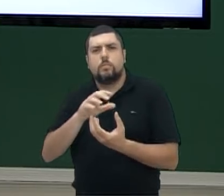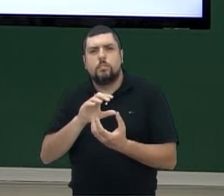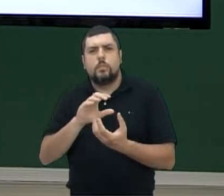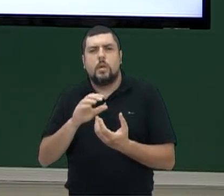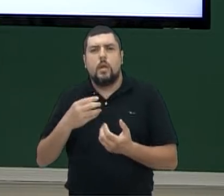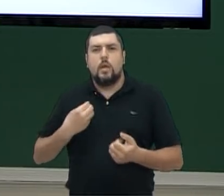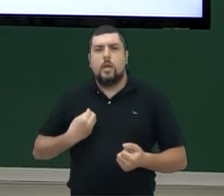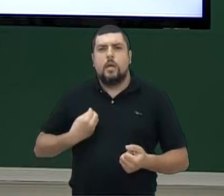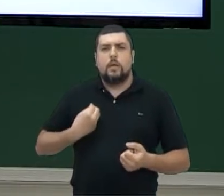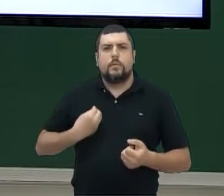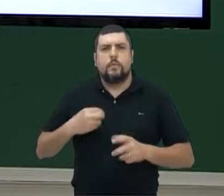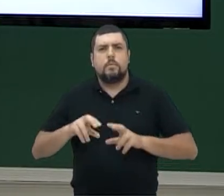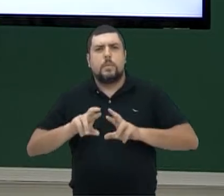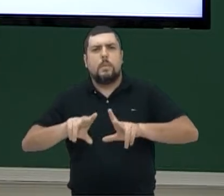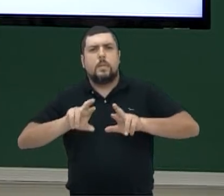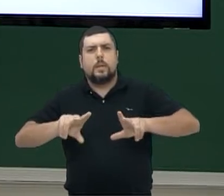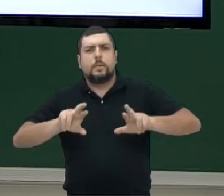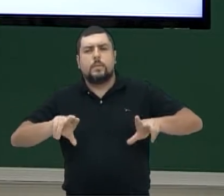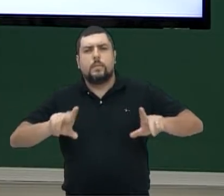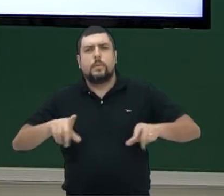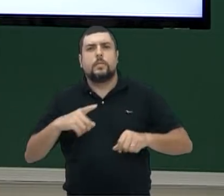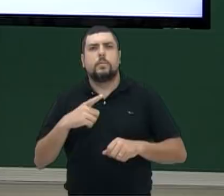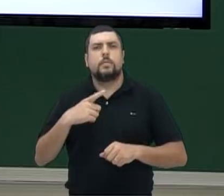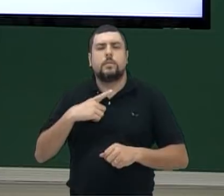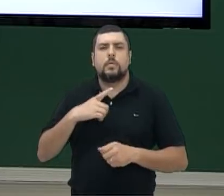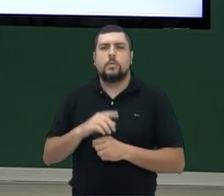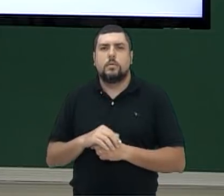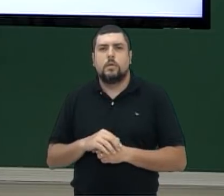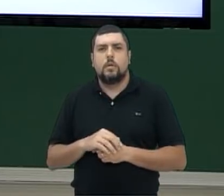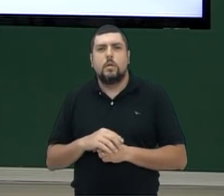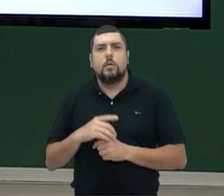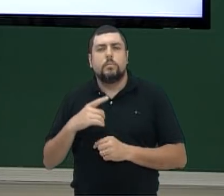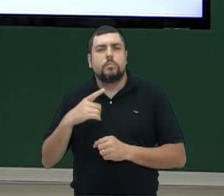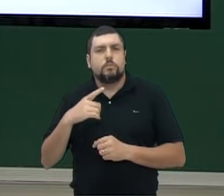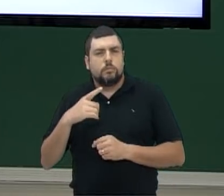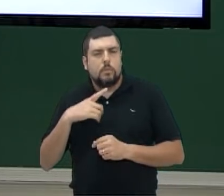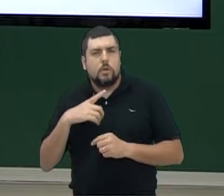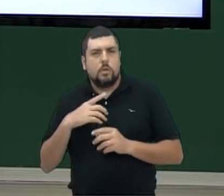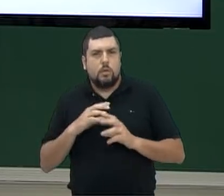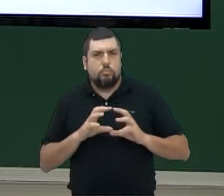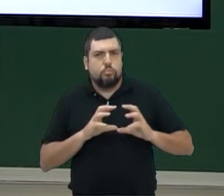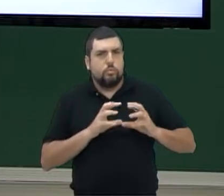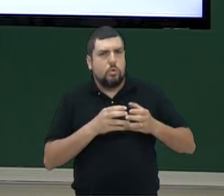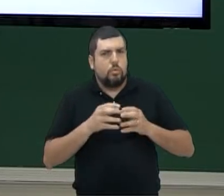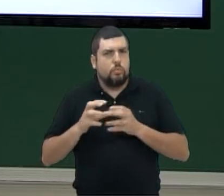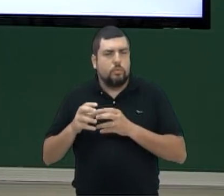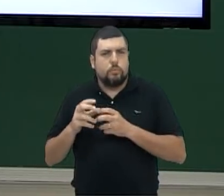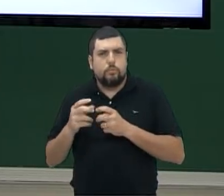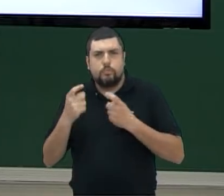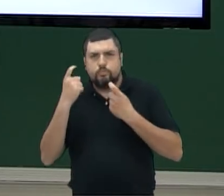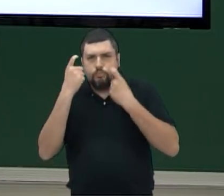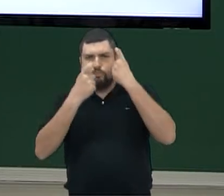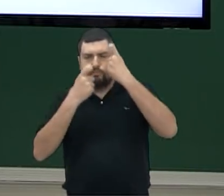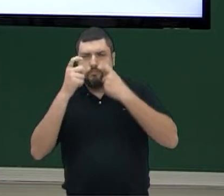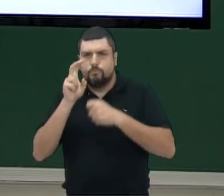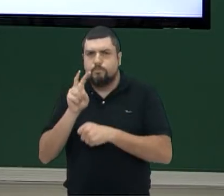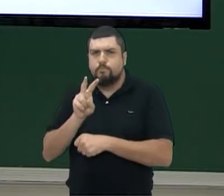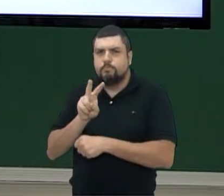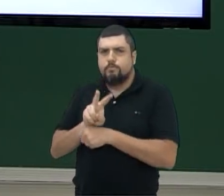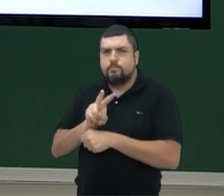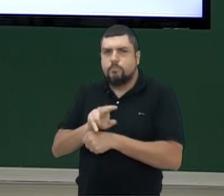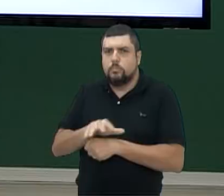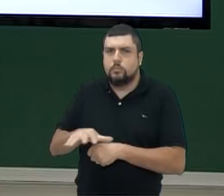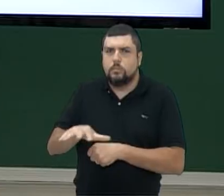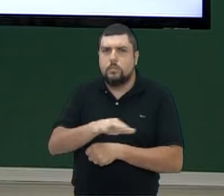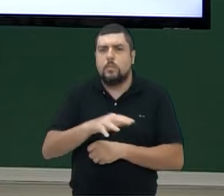hoje também são protegidas. Existem vários organismos, várias organizações preocupadas com a preservação dessas florestas